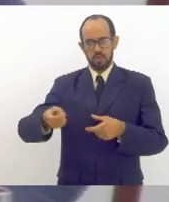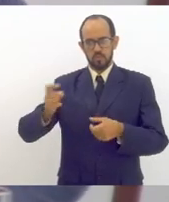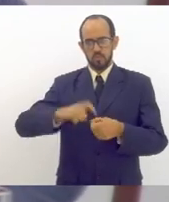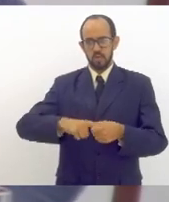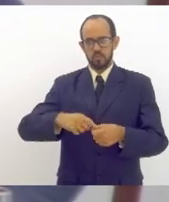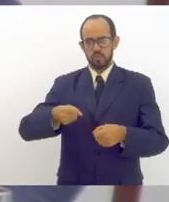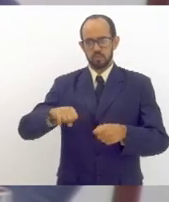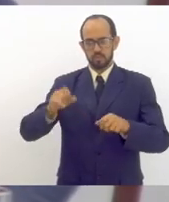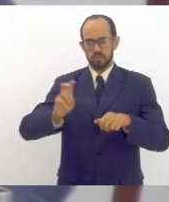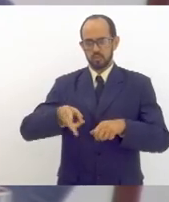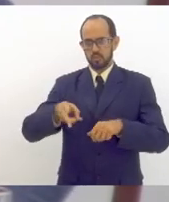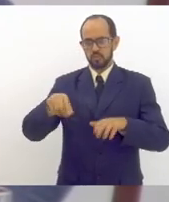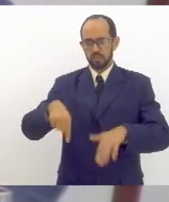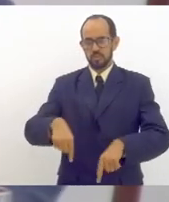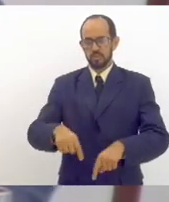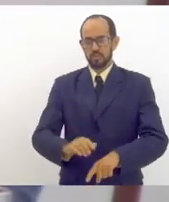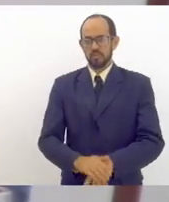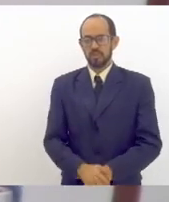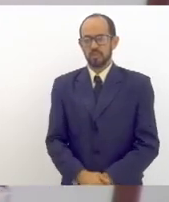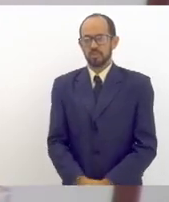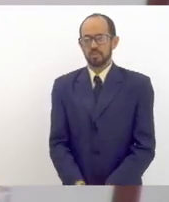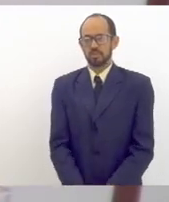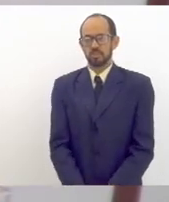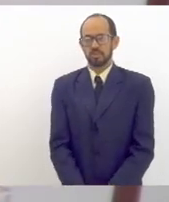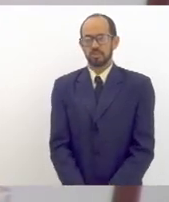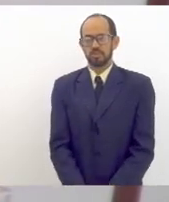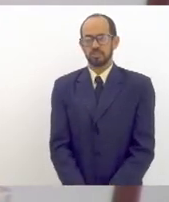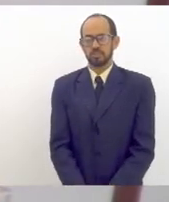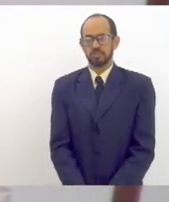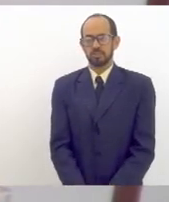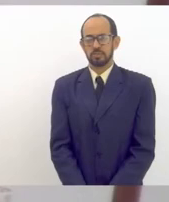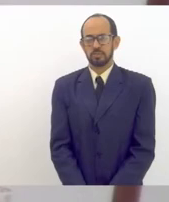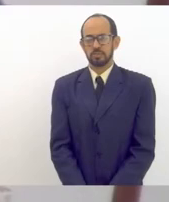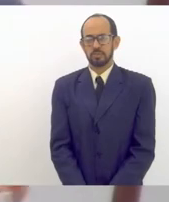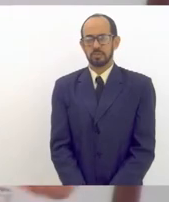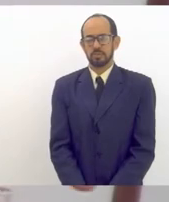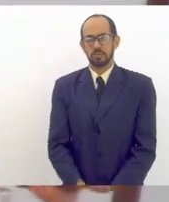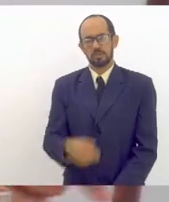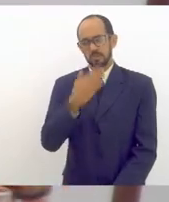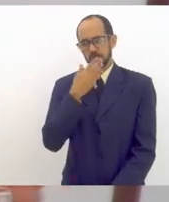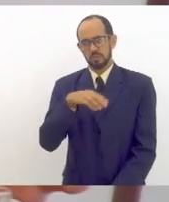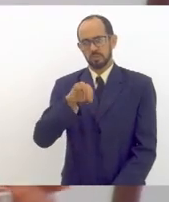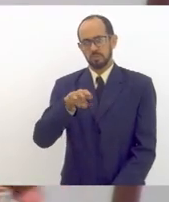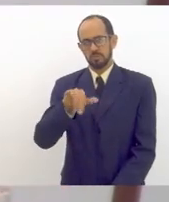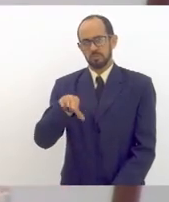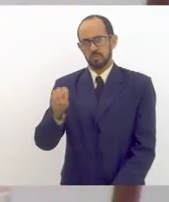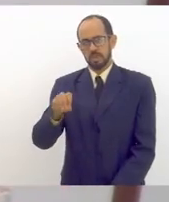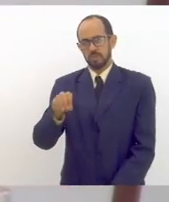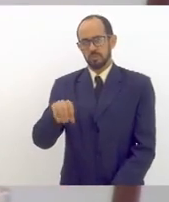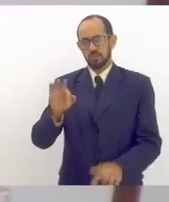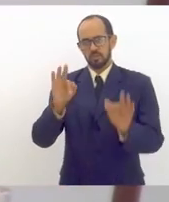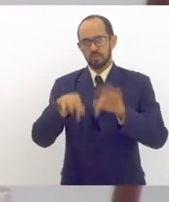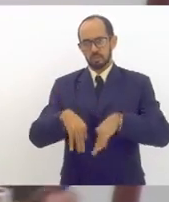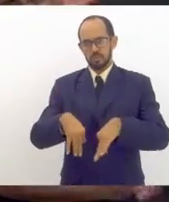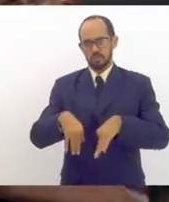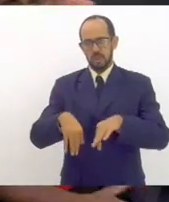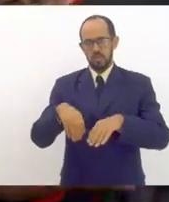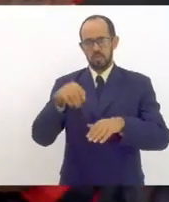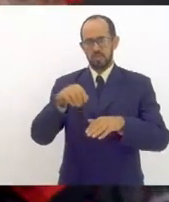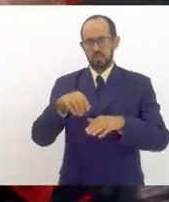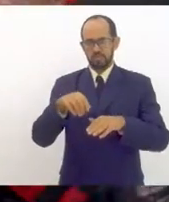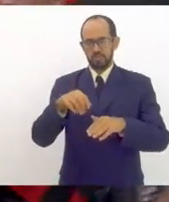aqui mas aí vou passar para o Márcio para o Márcio dar continuidade aí e encerrar formalmente essa porque não tem mais sentido a gente tá